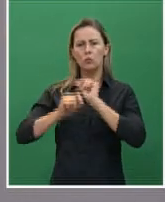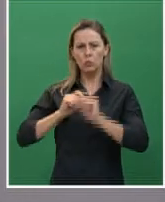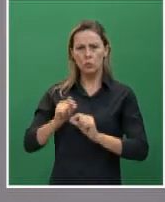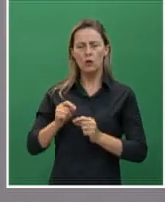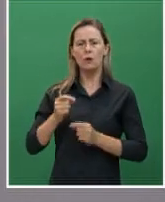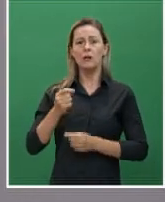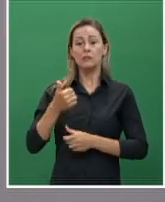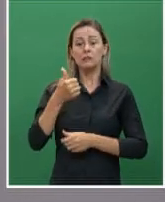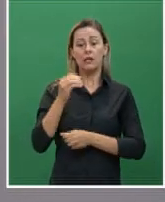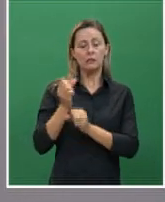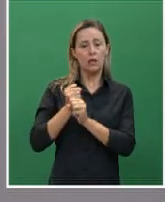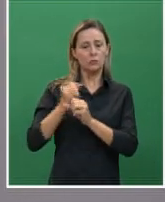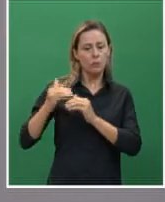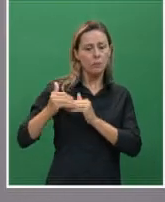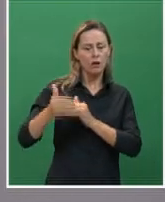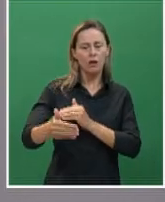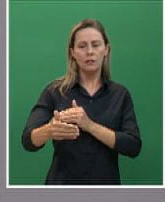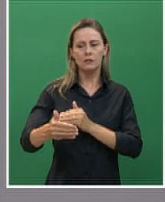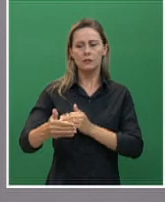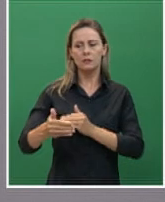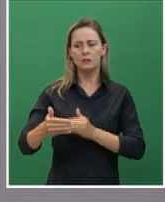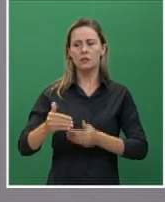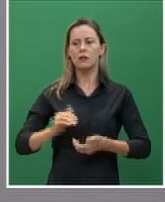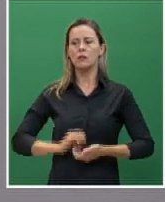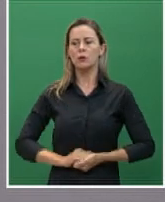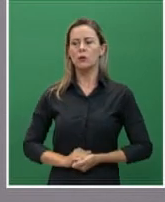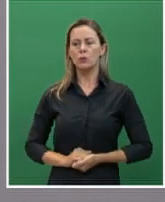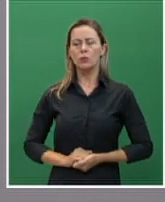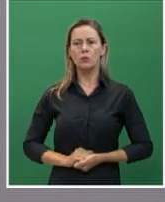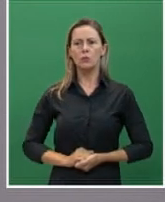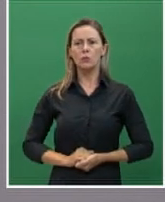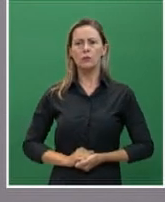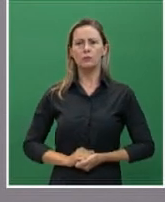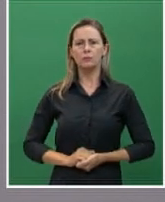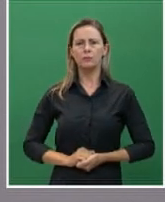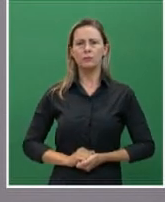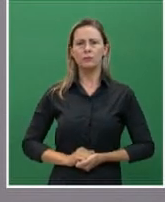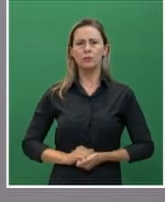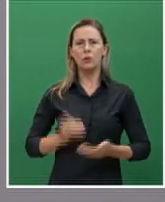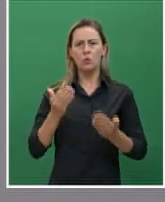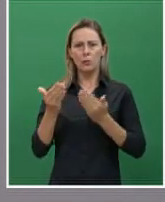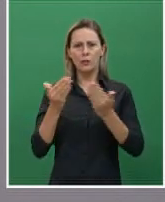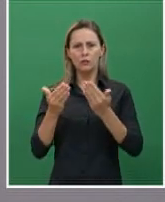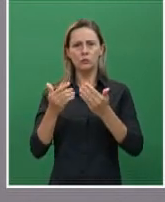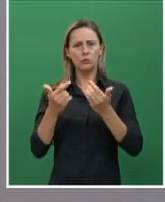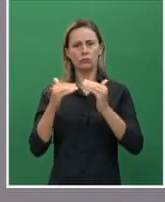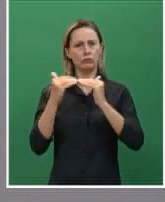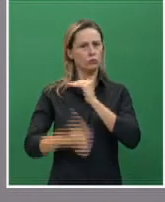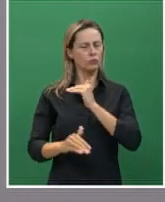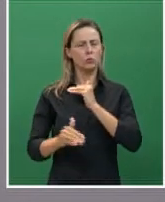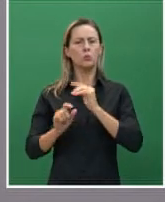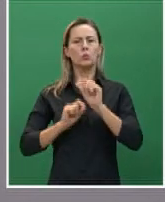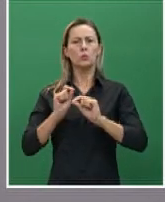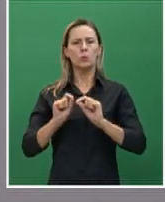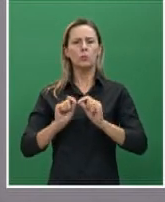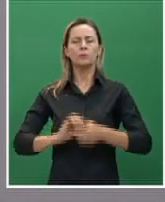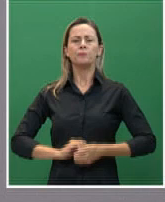ficou mais de uma década sem investir um tratamento de esgoto e tinha esses que não eram e tinha isso que não eram compatíveis com